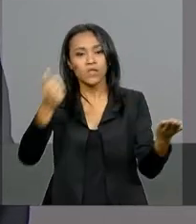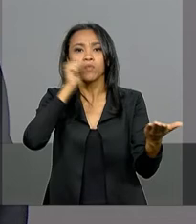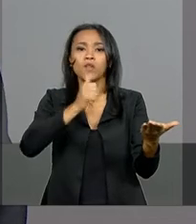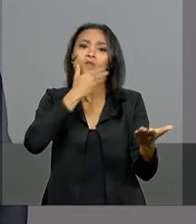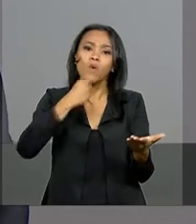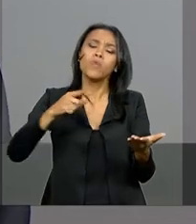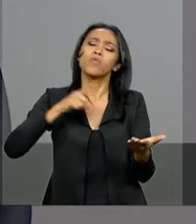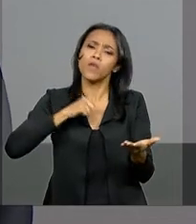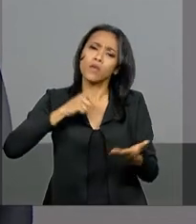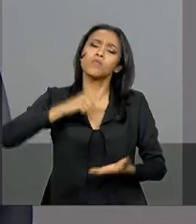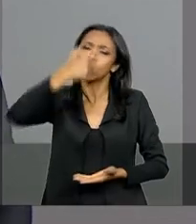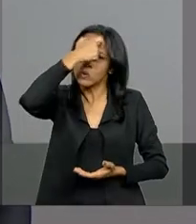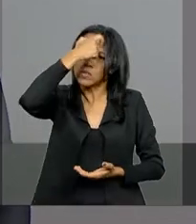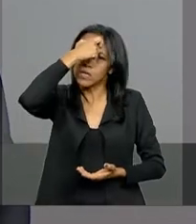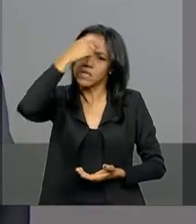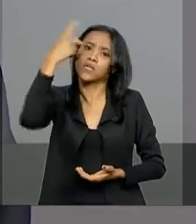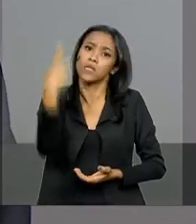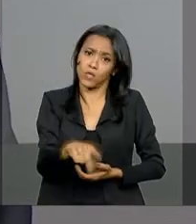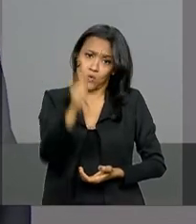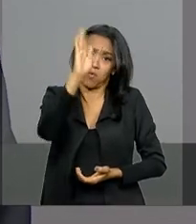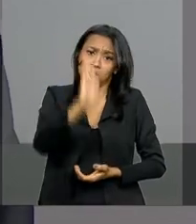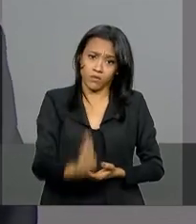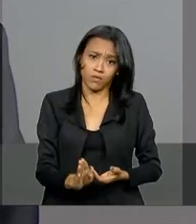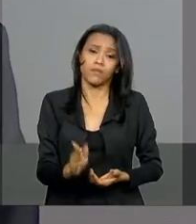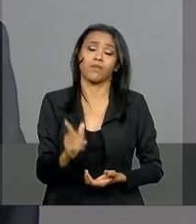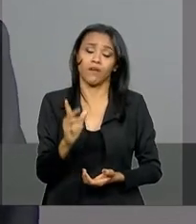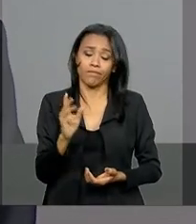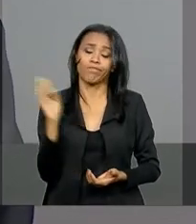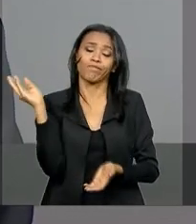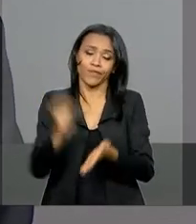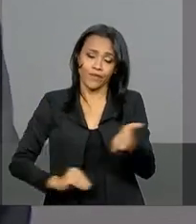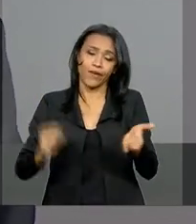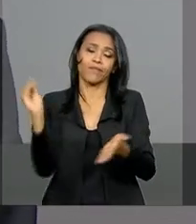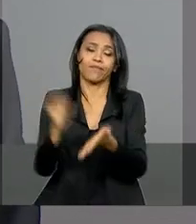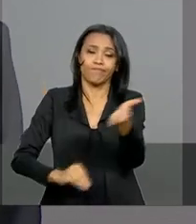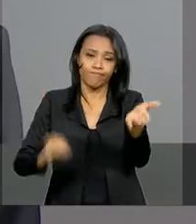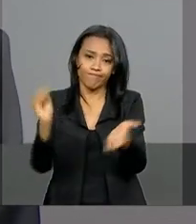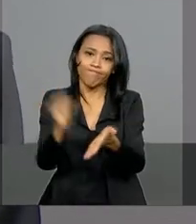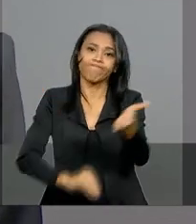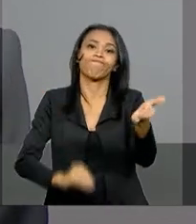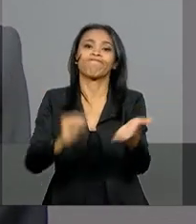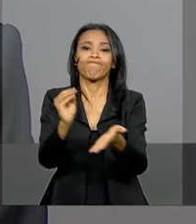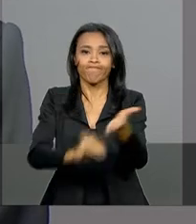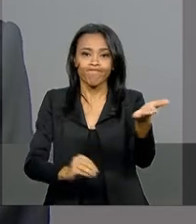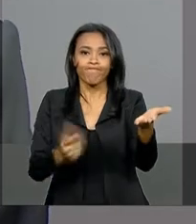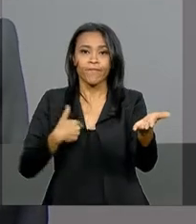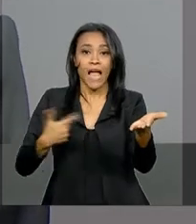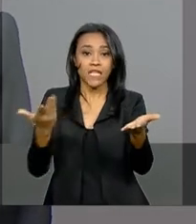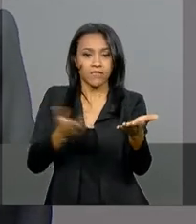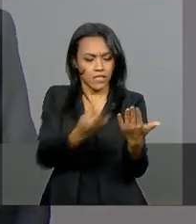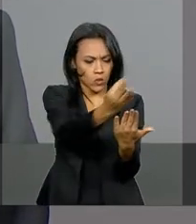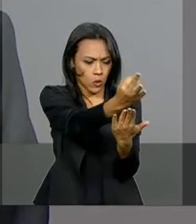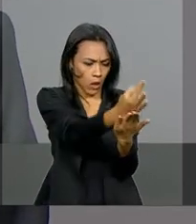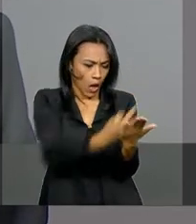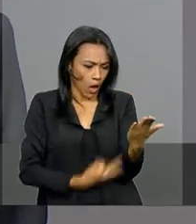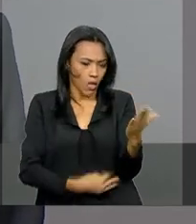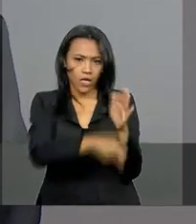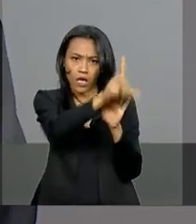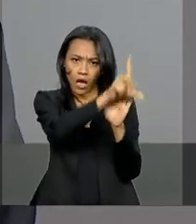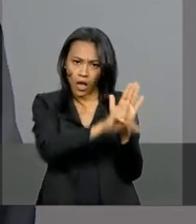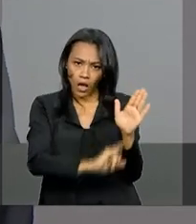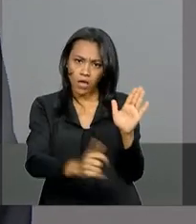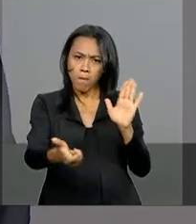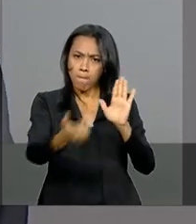ainda perdura distância grande demais entre os textos normativos e à vida concreta